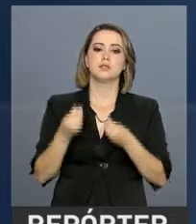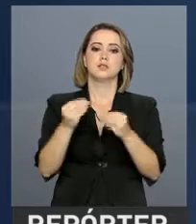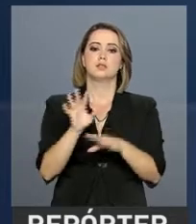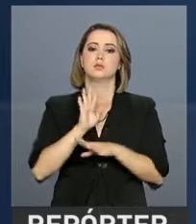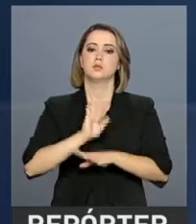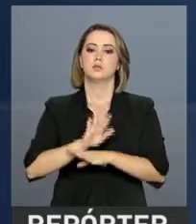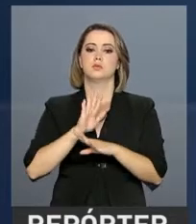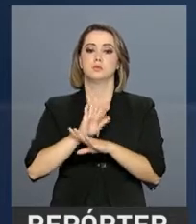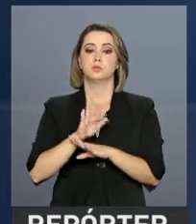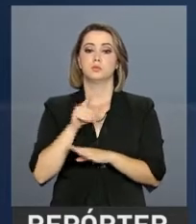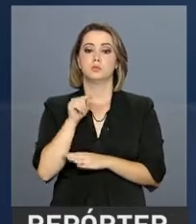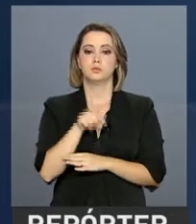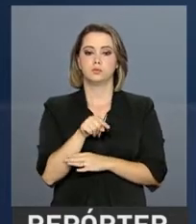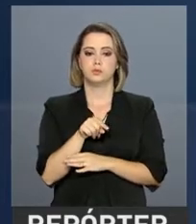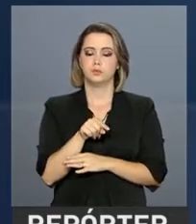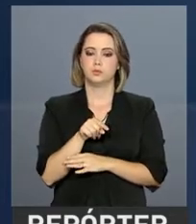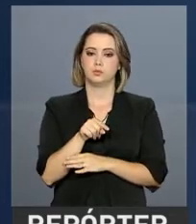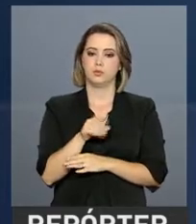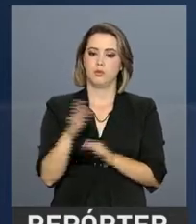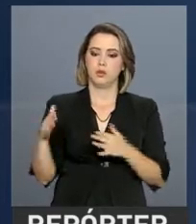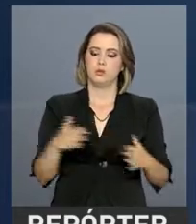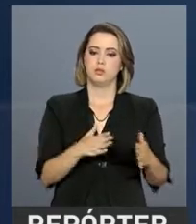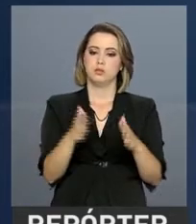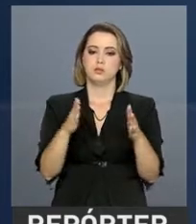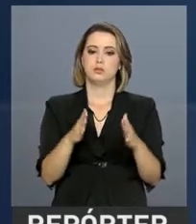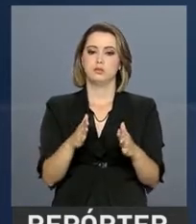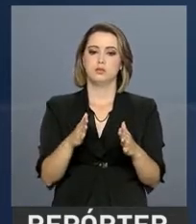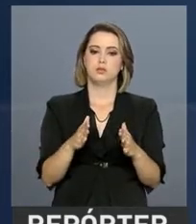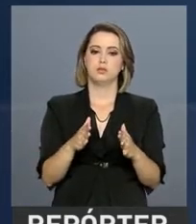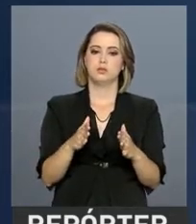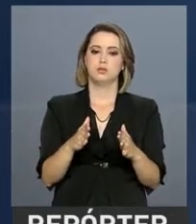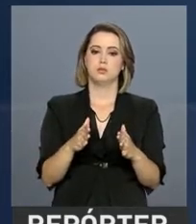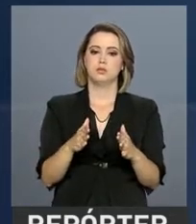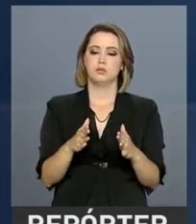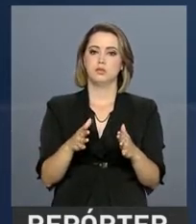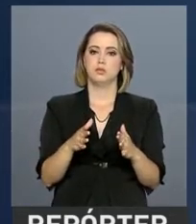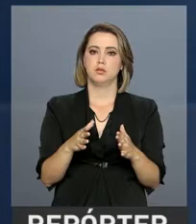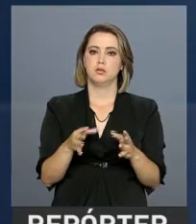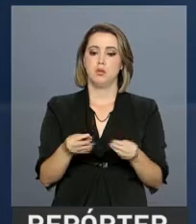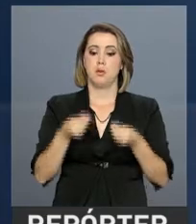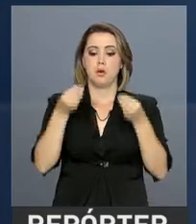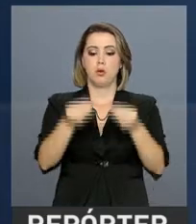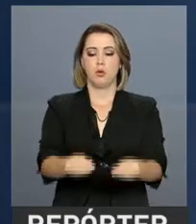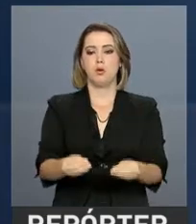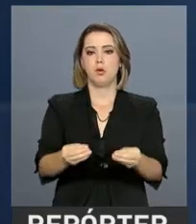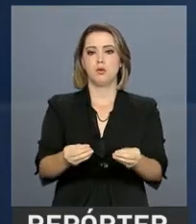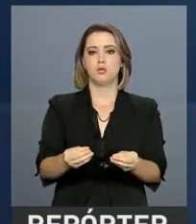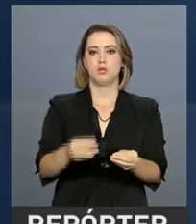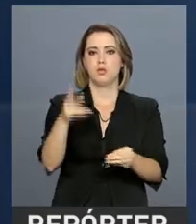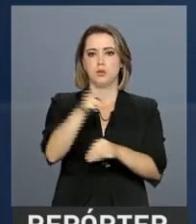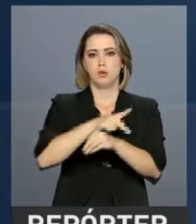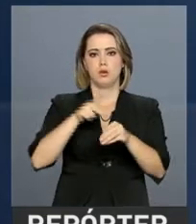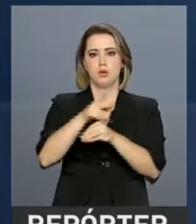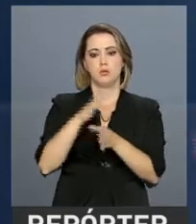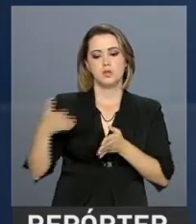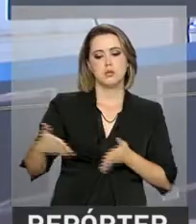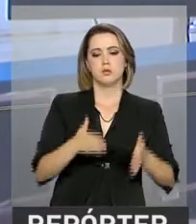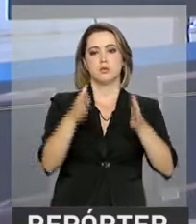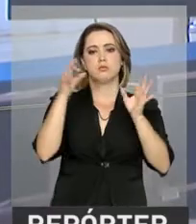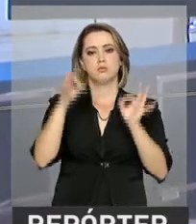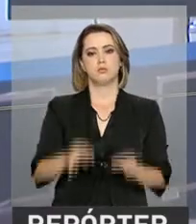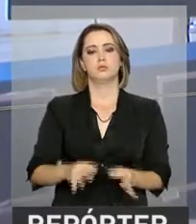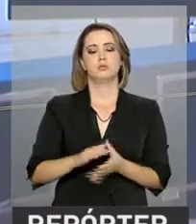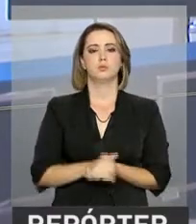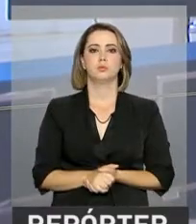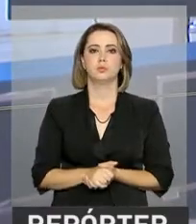a esta a este caminho para colocar o país é dos 13